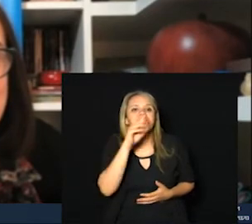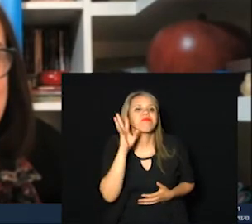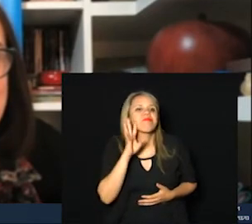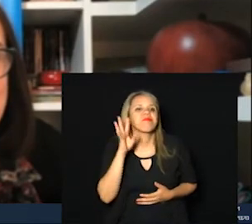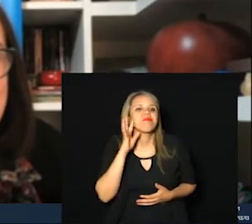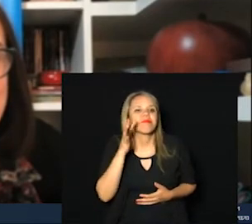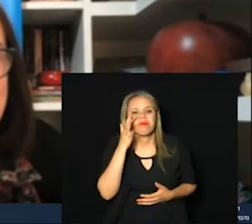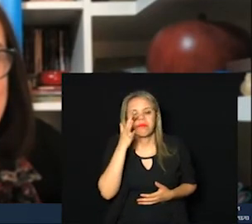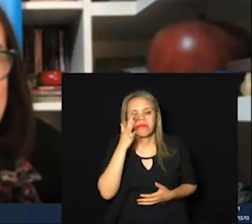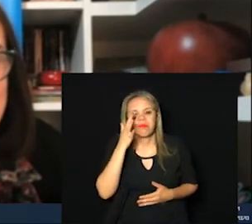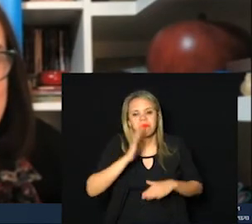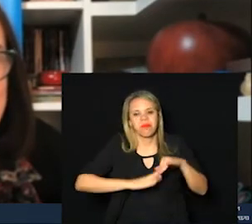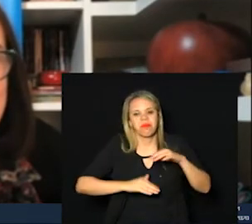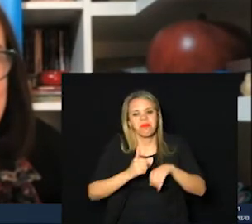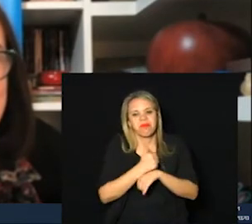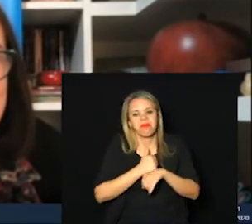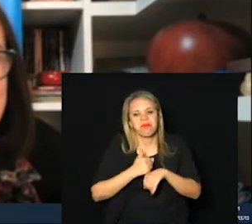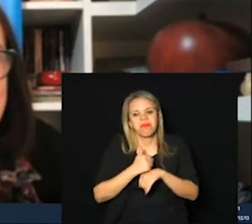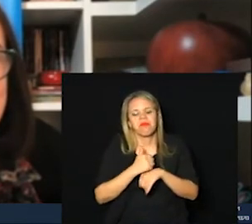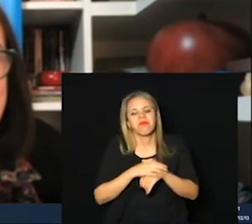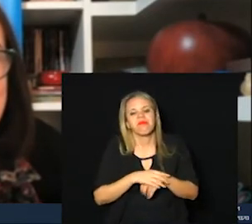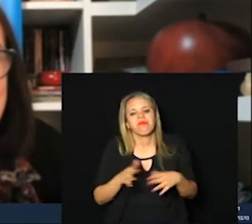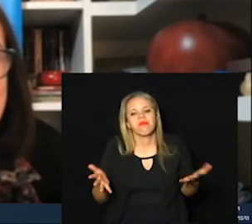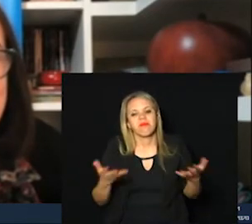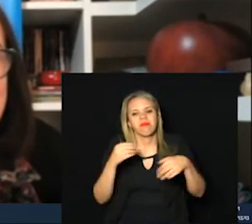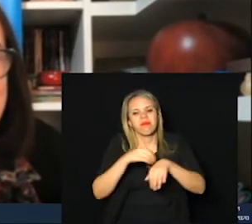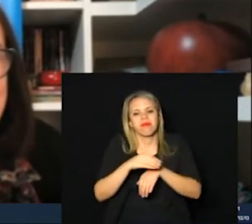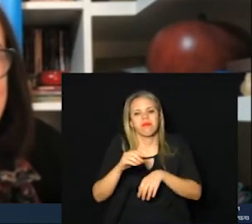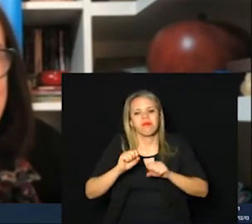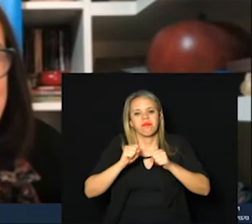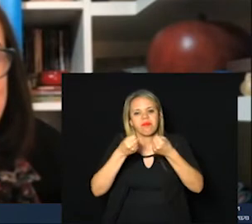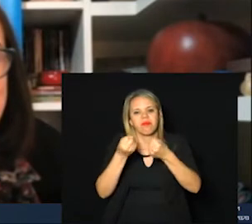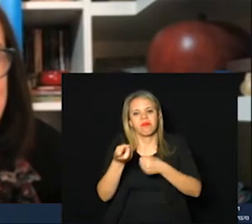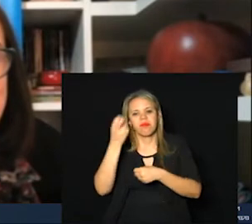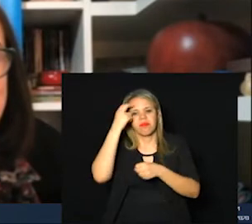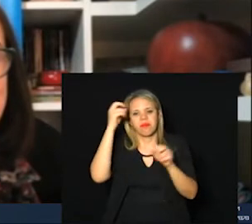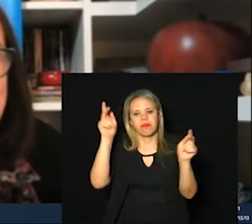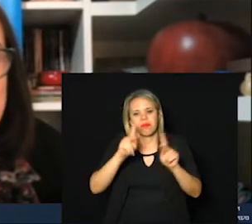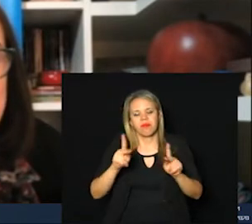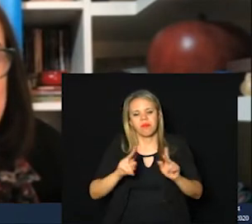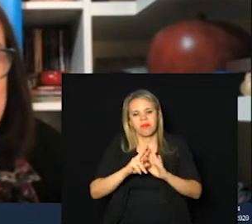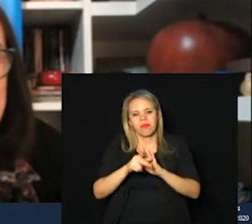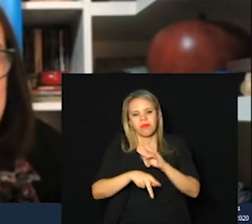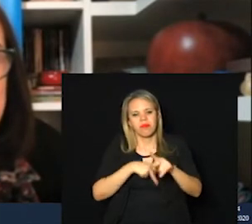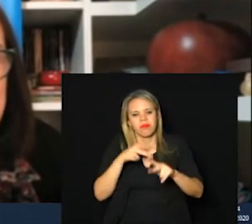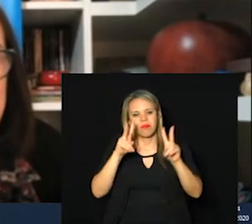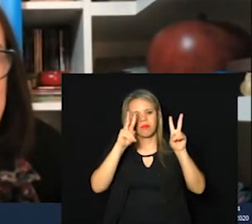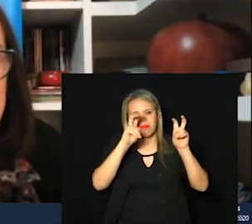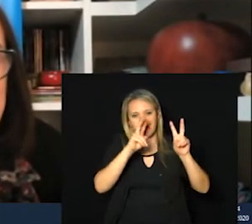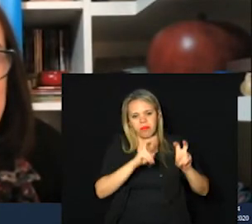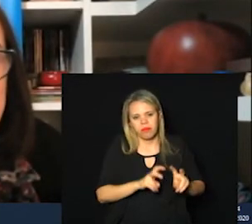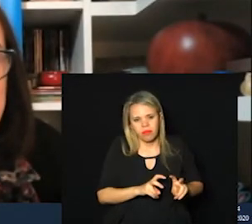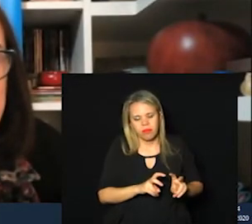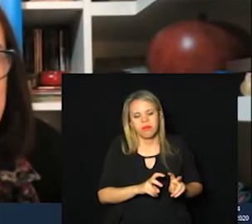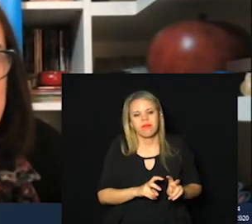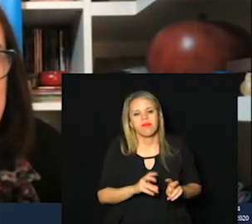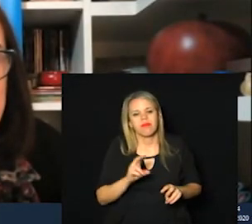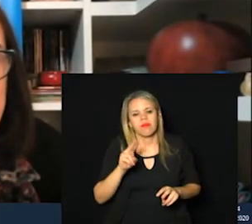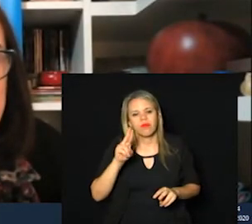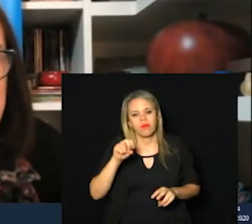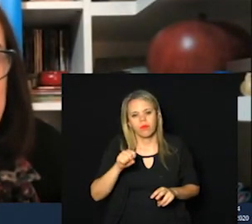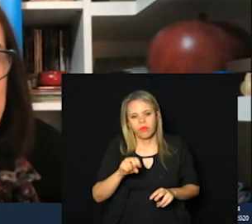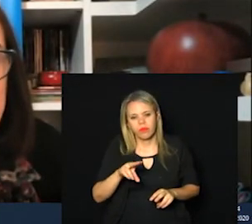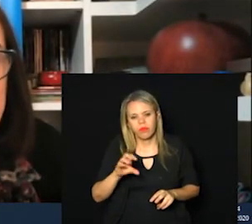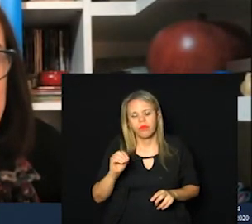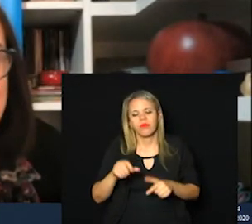tão profissional levar essa bandeira da cultura de paz e outros tantos assuntos que a Unesco também